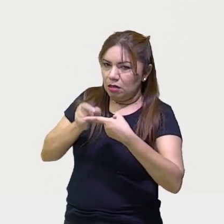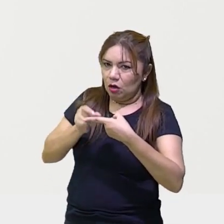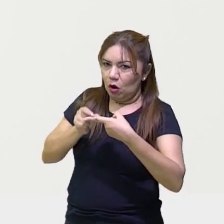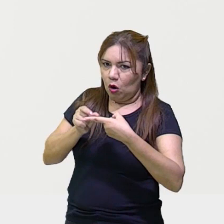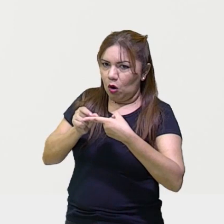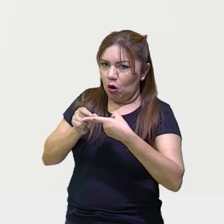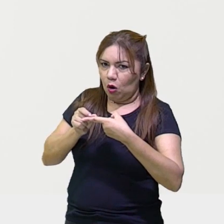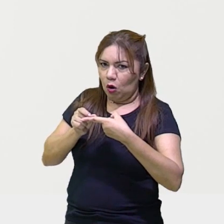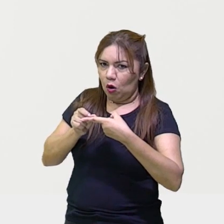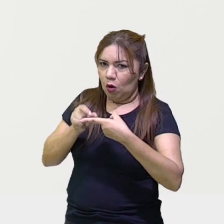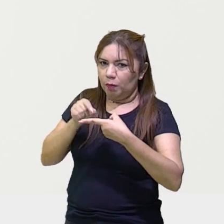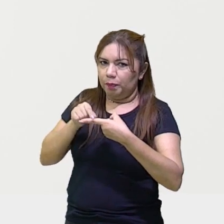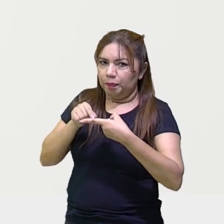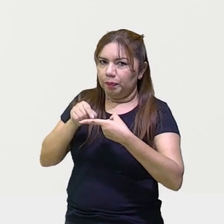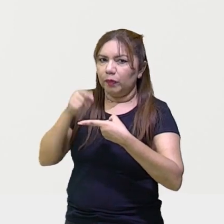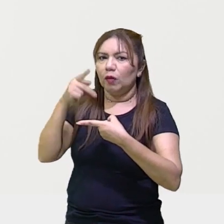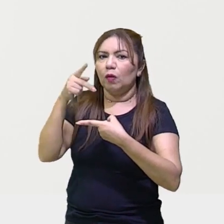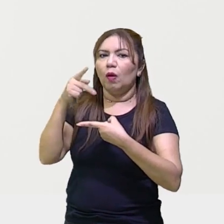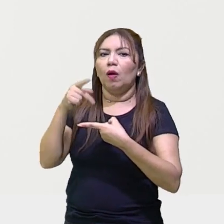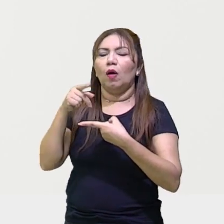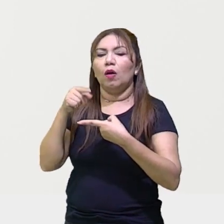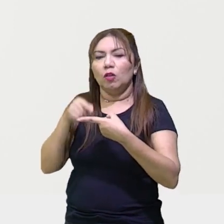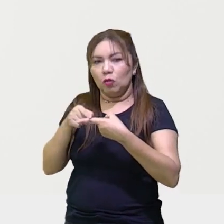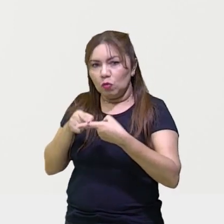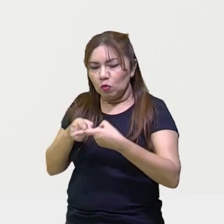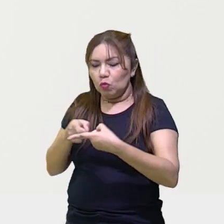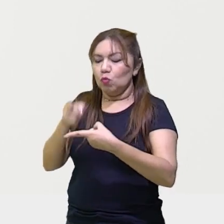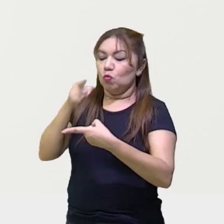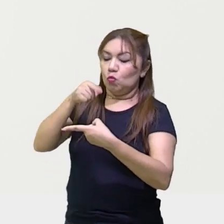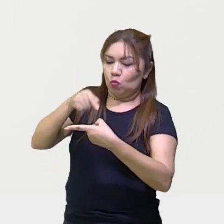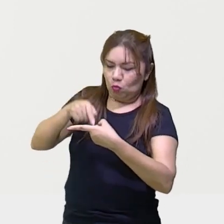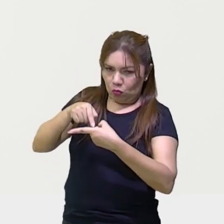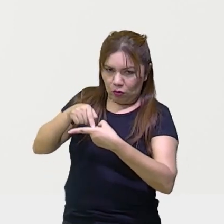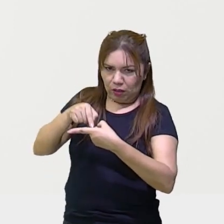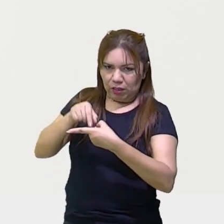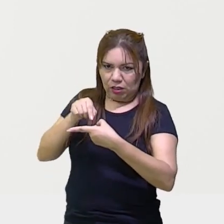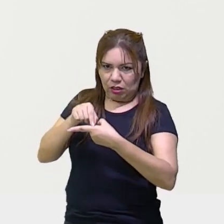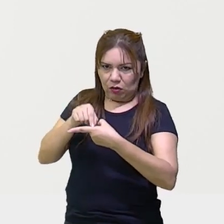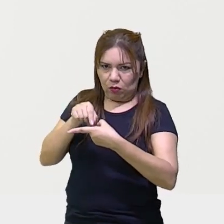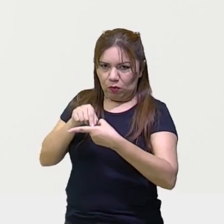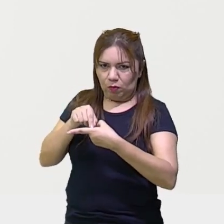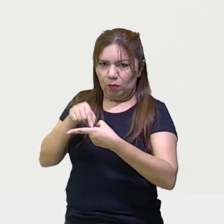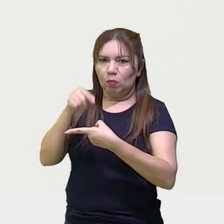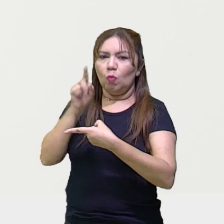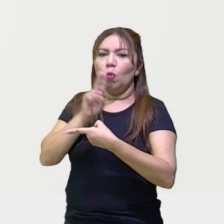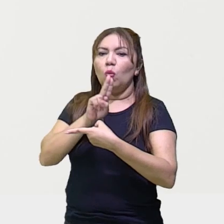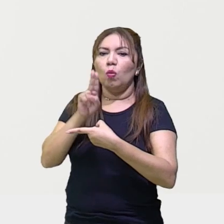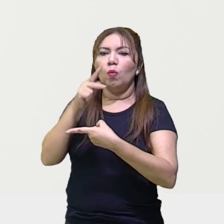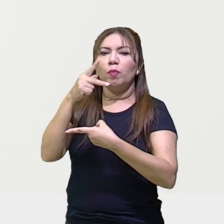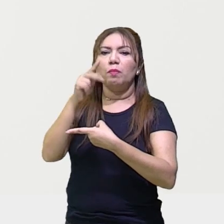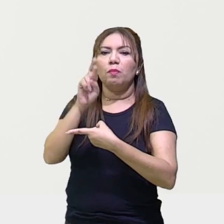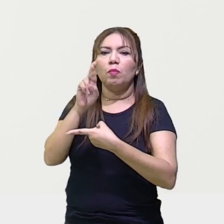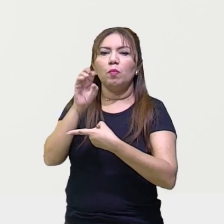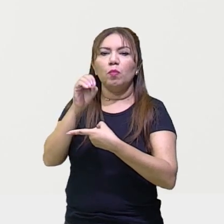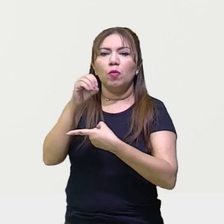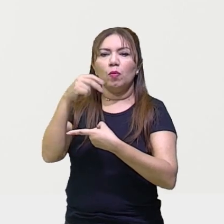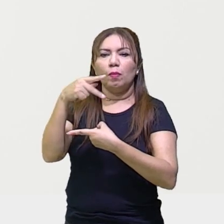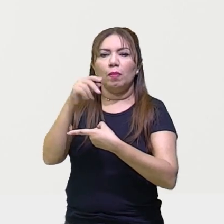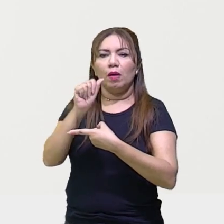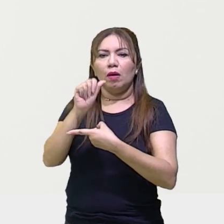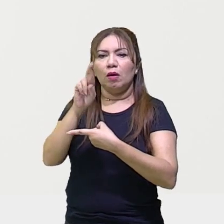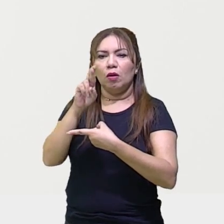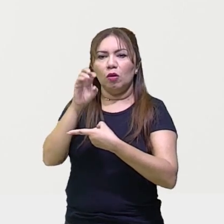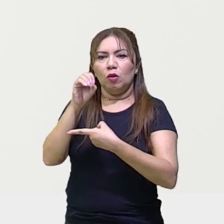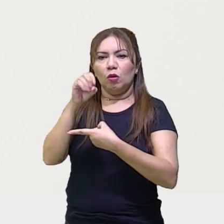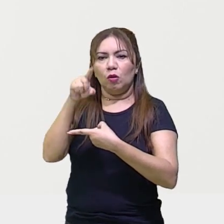Todas as palavras proparoxítonas são acentuadas. Elas já estavam demarcadas lá. Vamos ver a resposta.